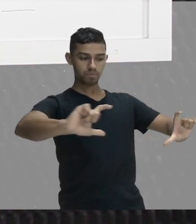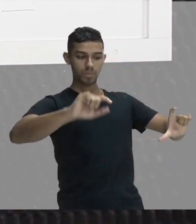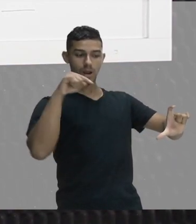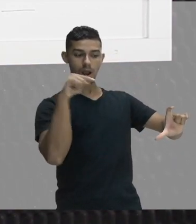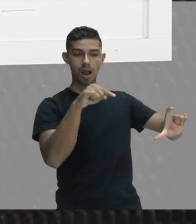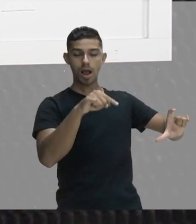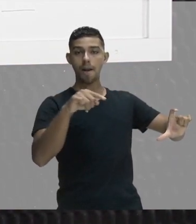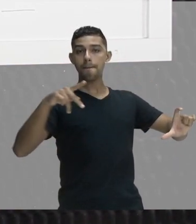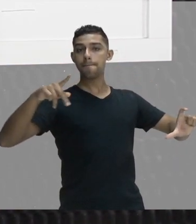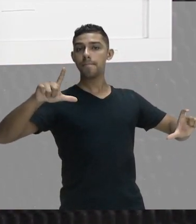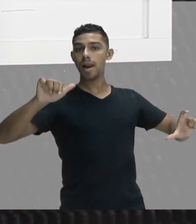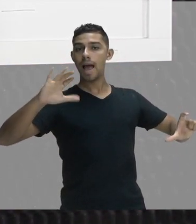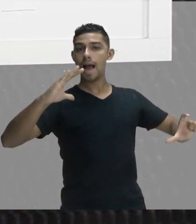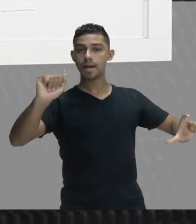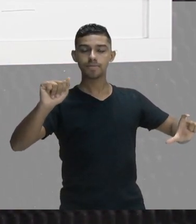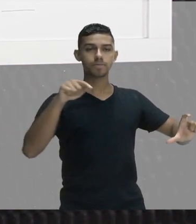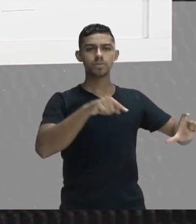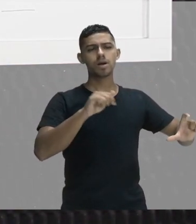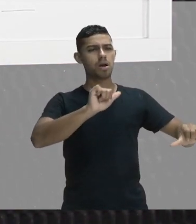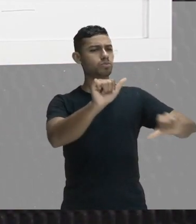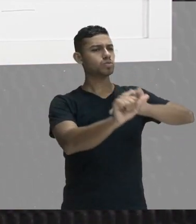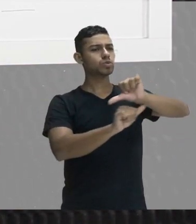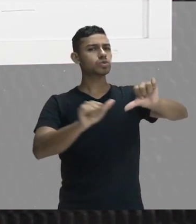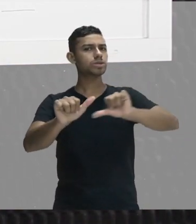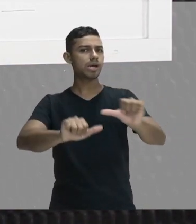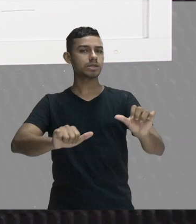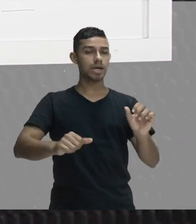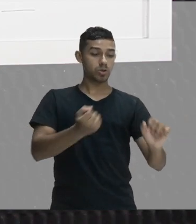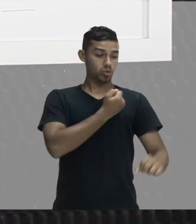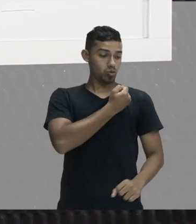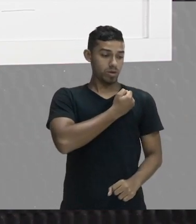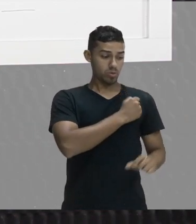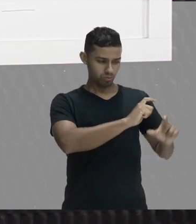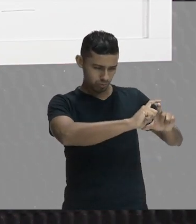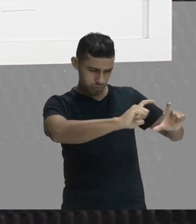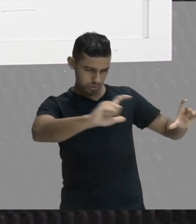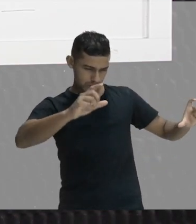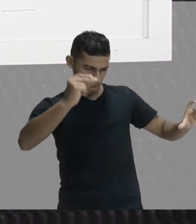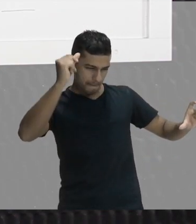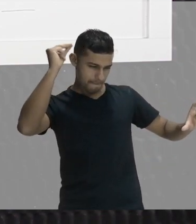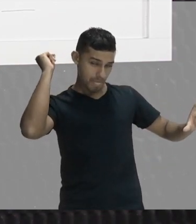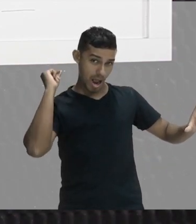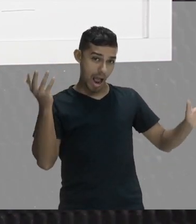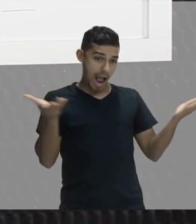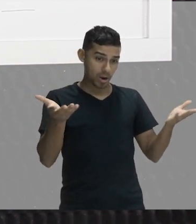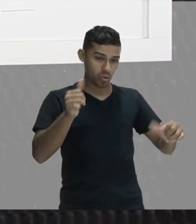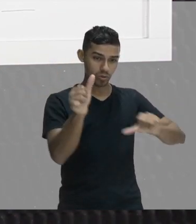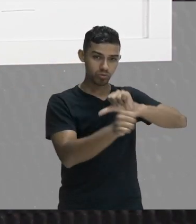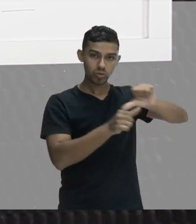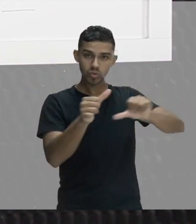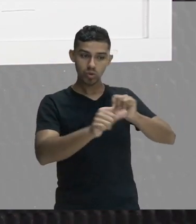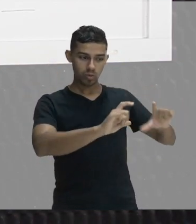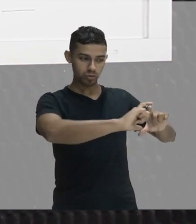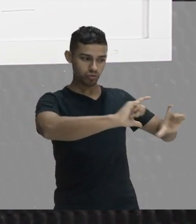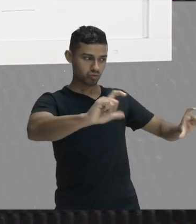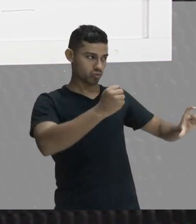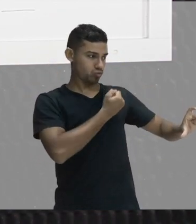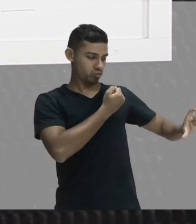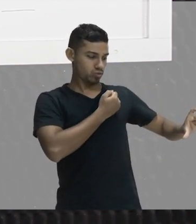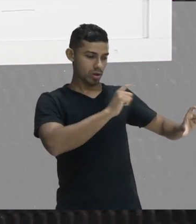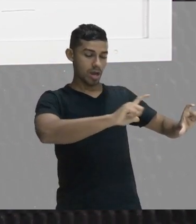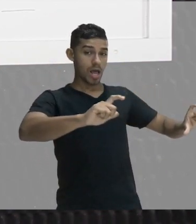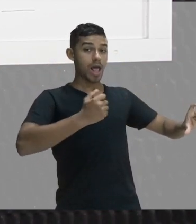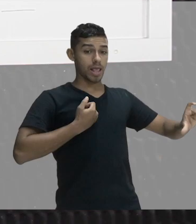uma mudança de uma letra na placa dos automóveis, né? Isso faz com que você tenha mais possibilidades de